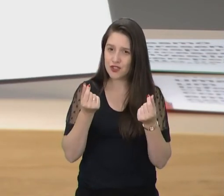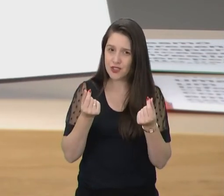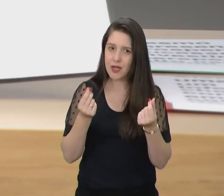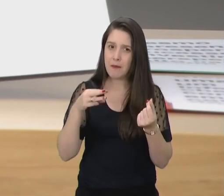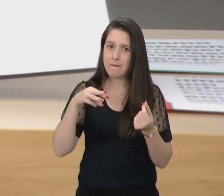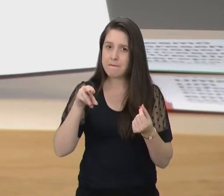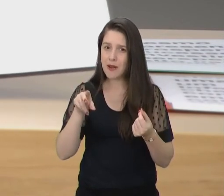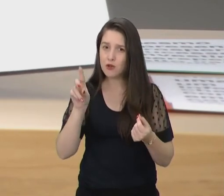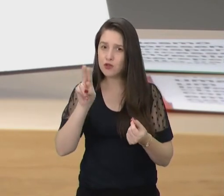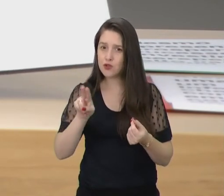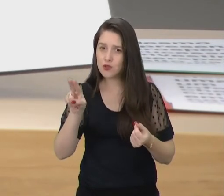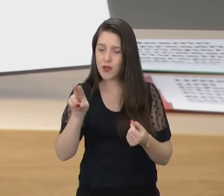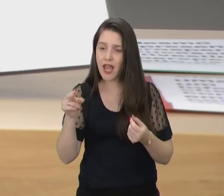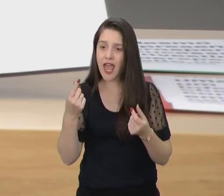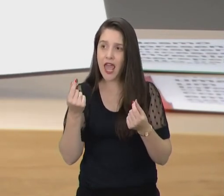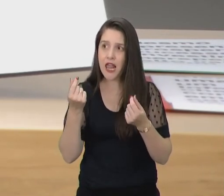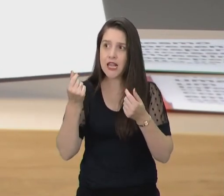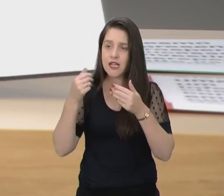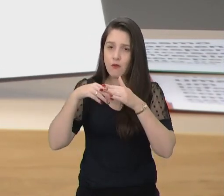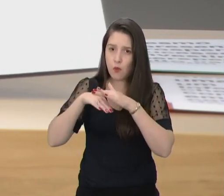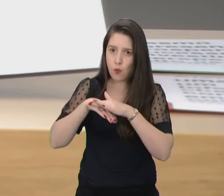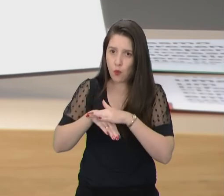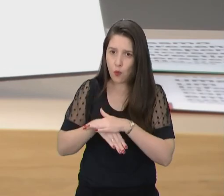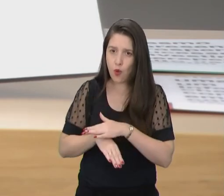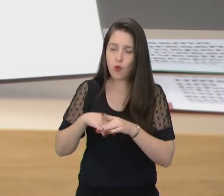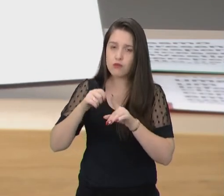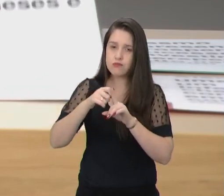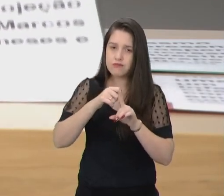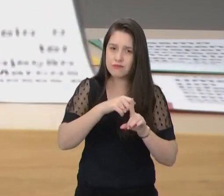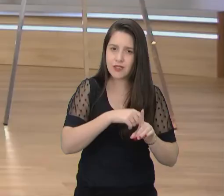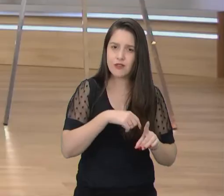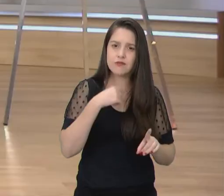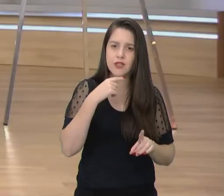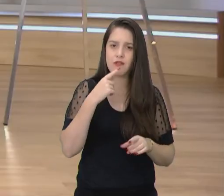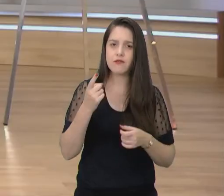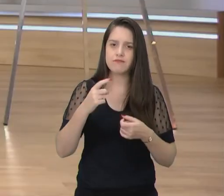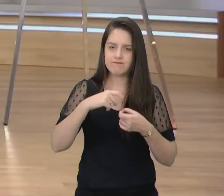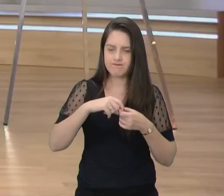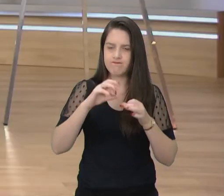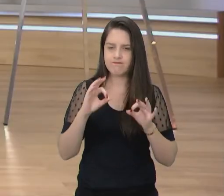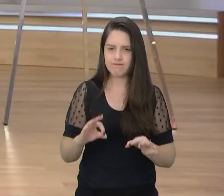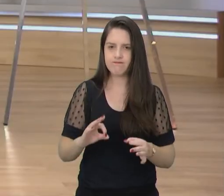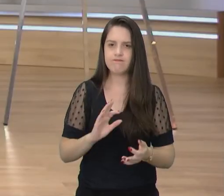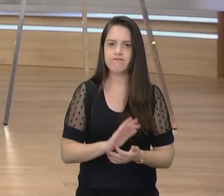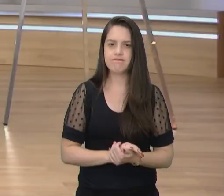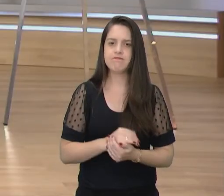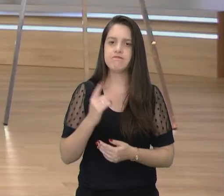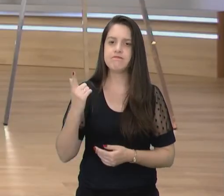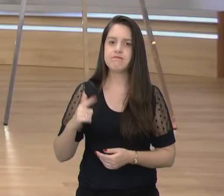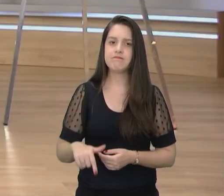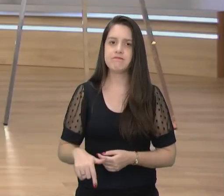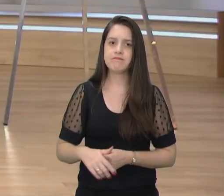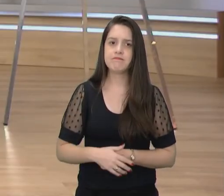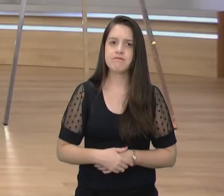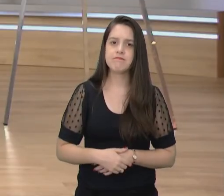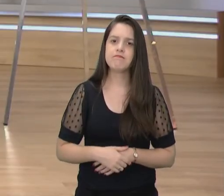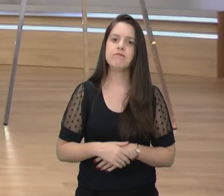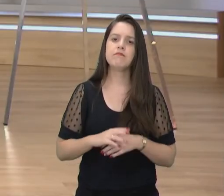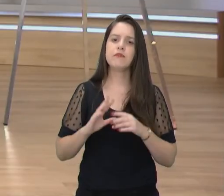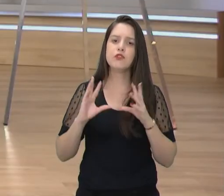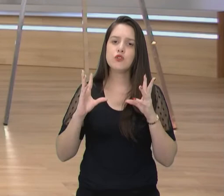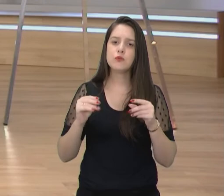sua reserva ao longo dos meses e não obteve retorno satisfatório. Muito bom. O que mais? Mesmo com todas